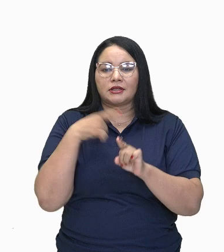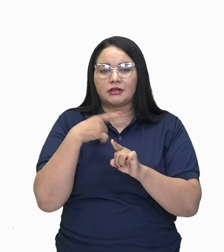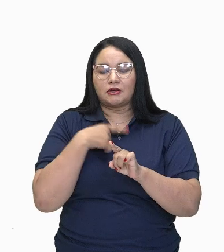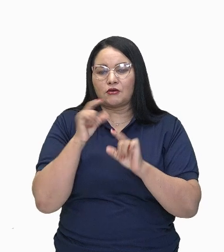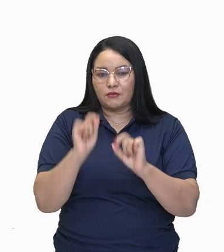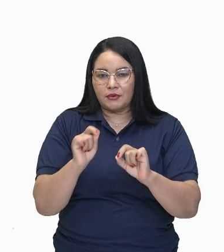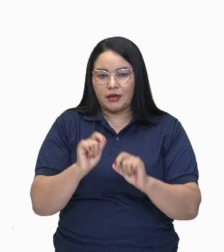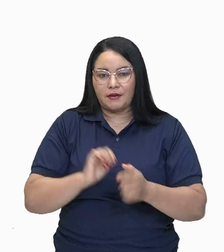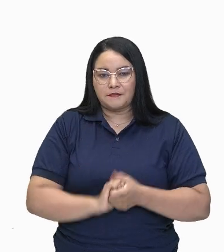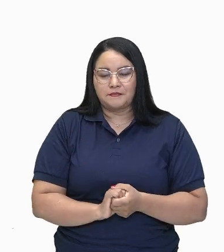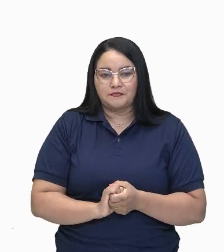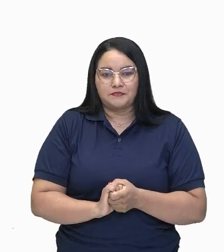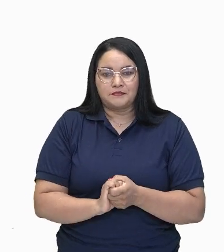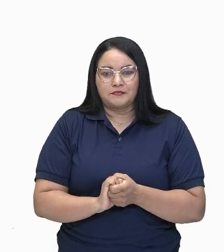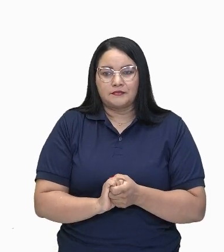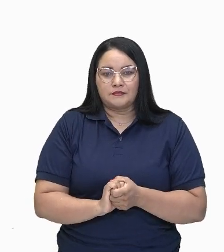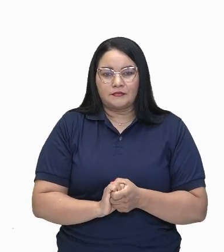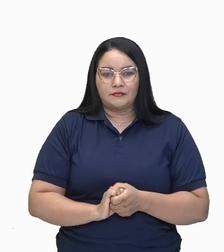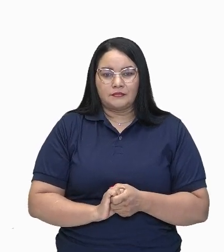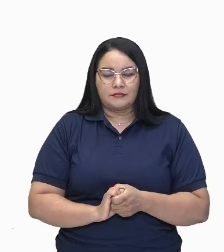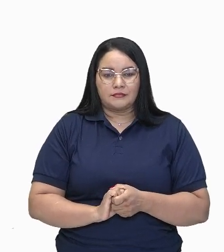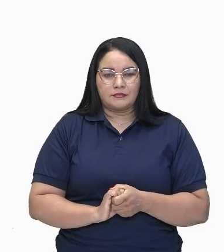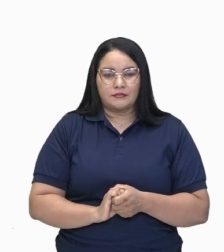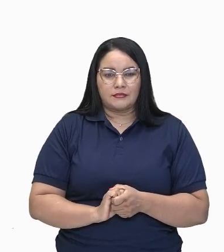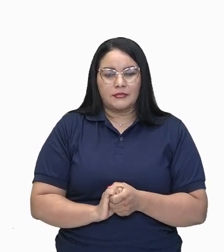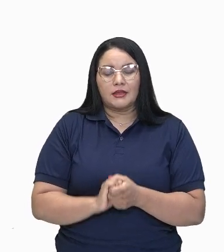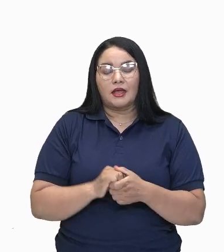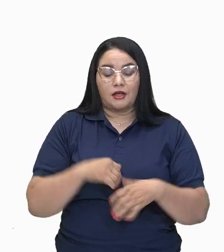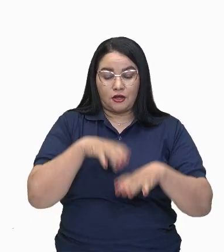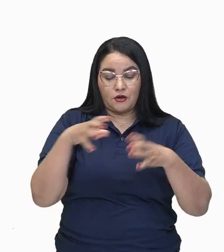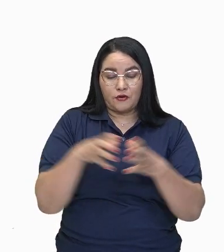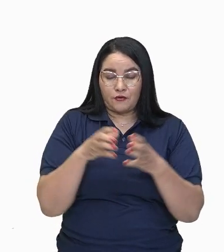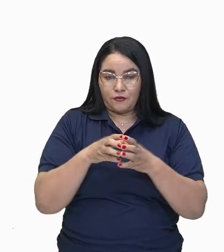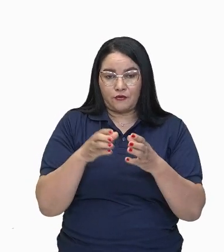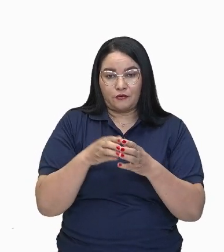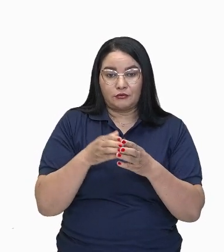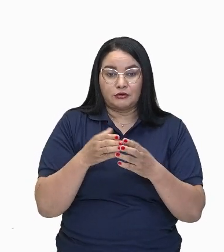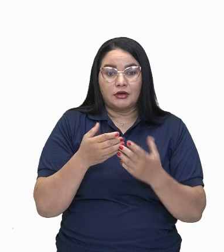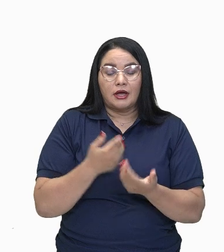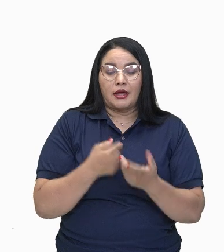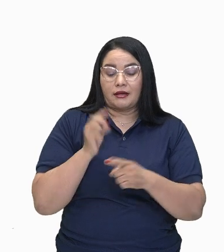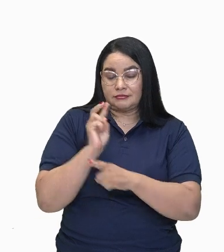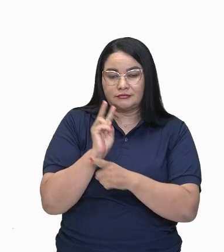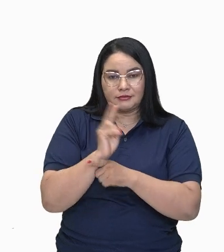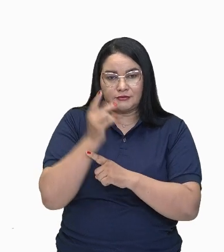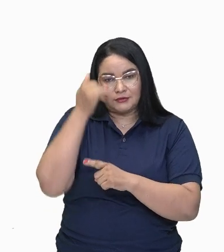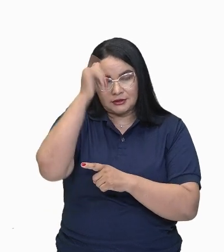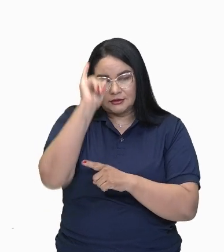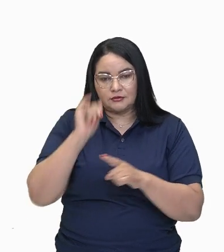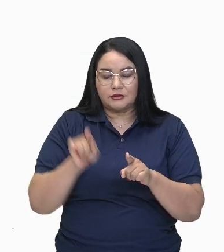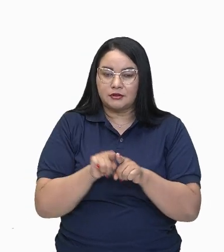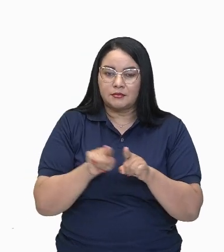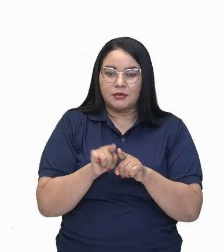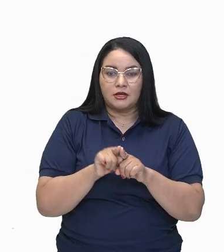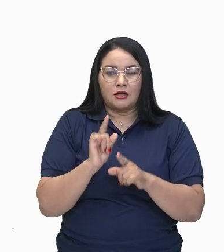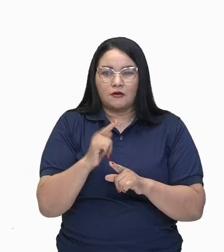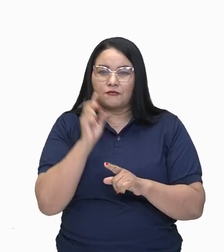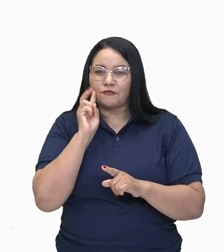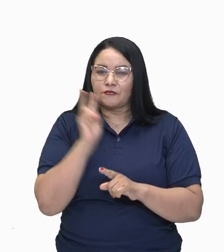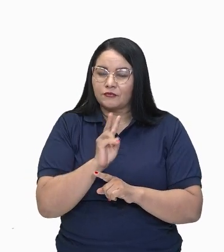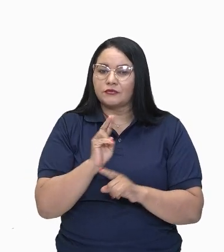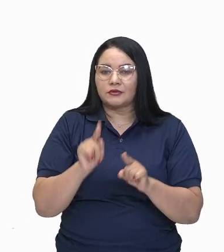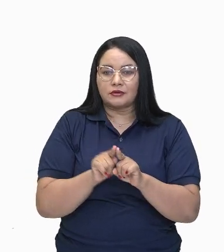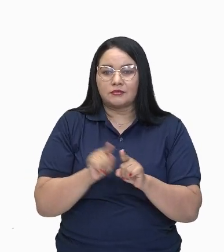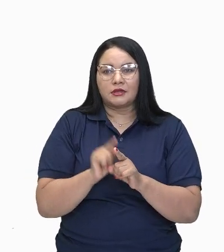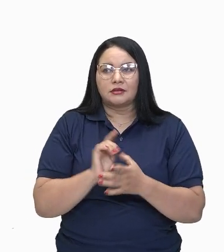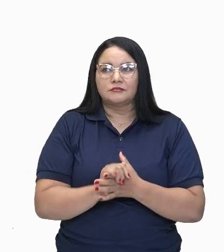um grupo de juízes, de fazendeiros ricos que ficavam ali que iam realmente observar e dizer